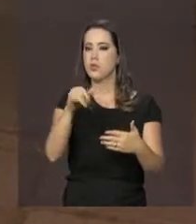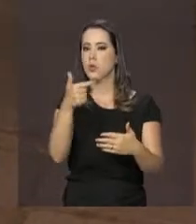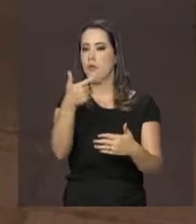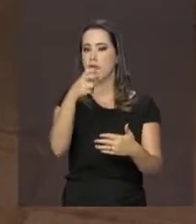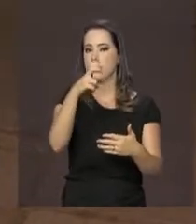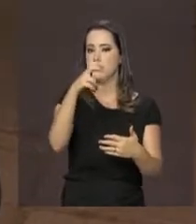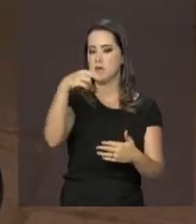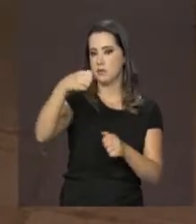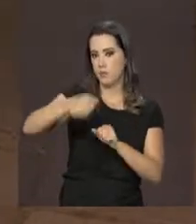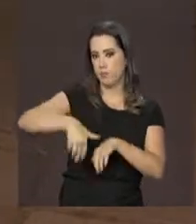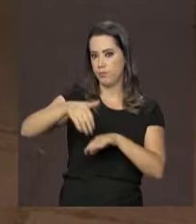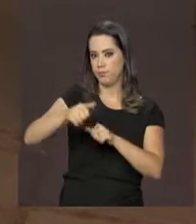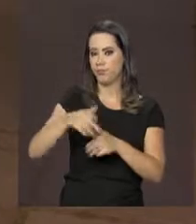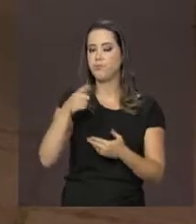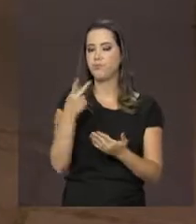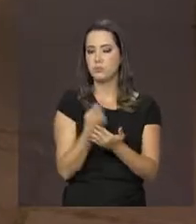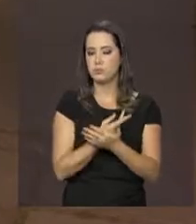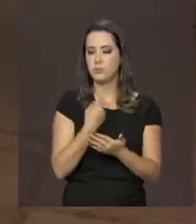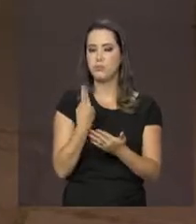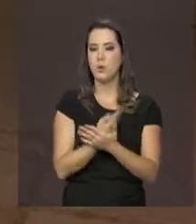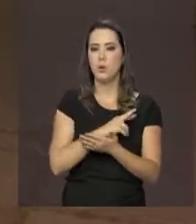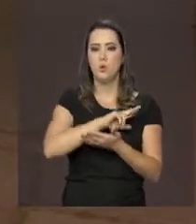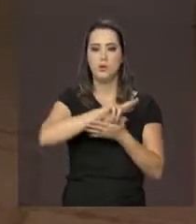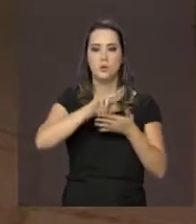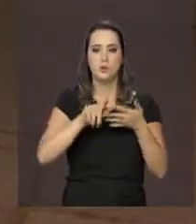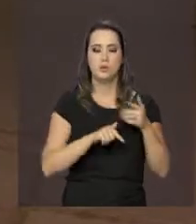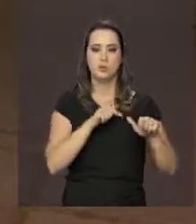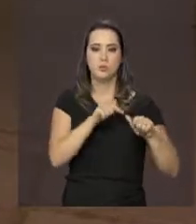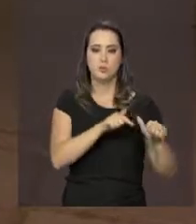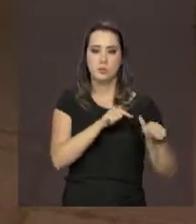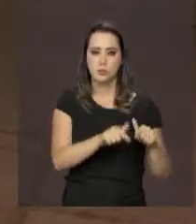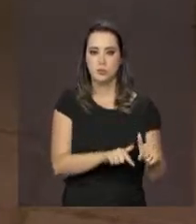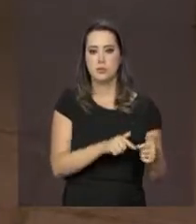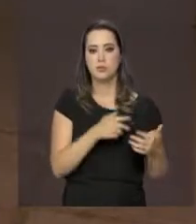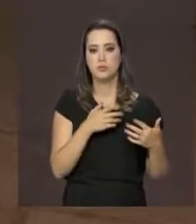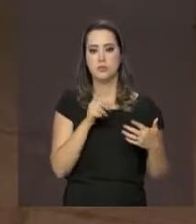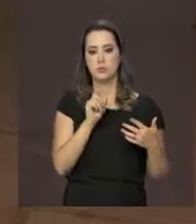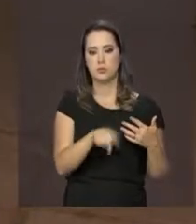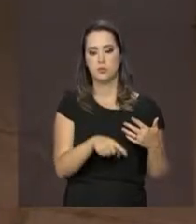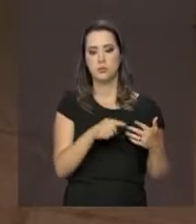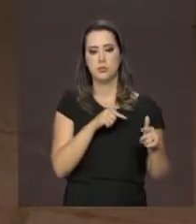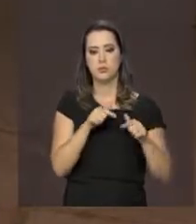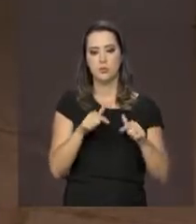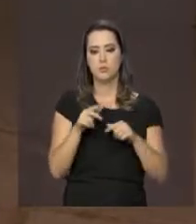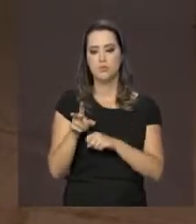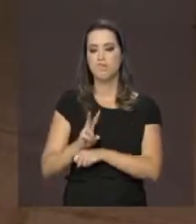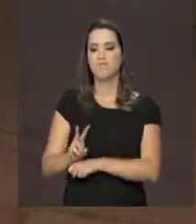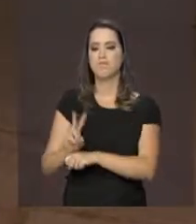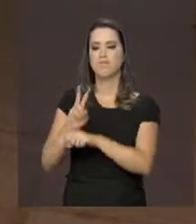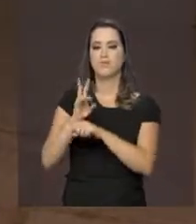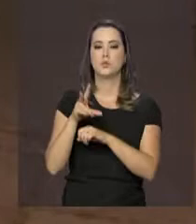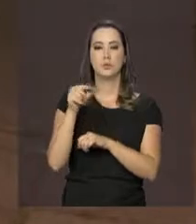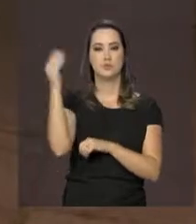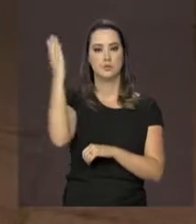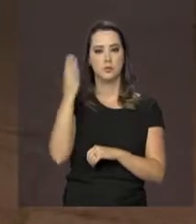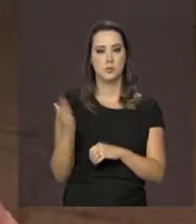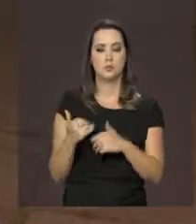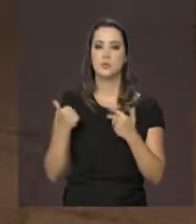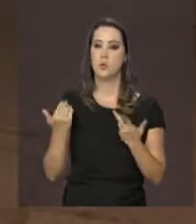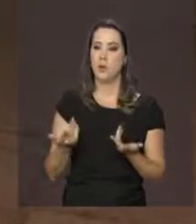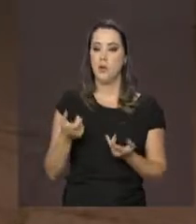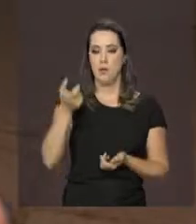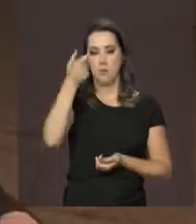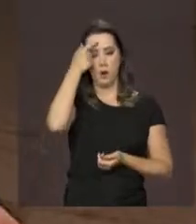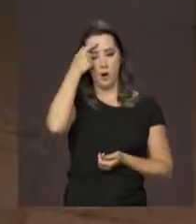17 e aí vão ser realizadas uma série de ações enfim é de atividade sair em todo o país para